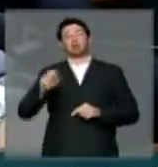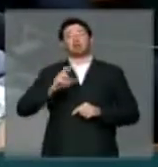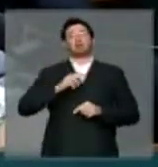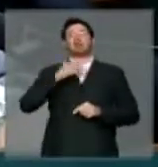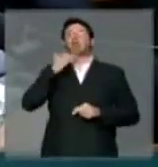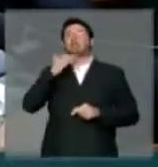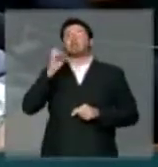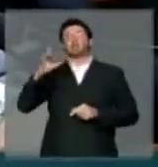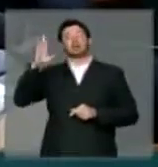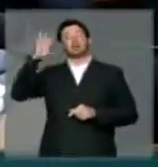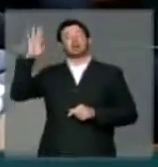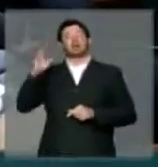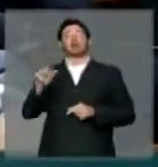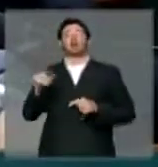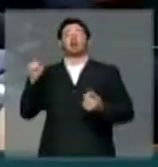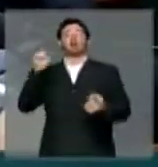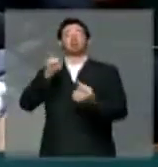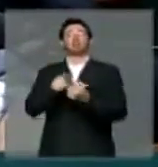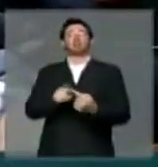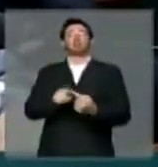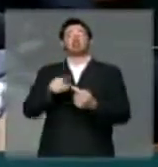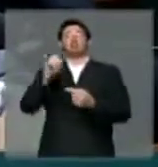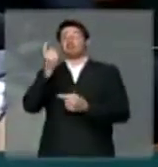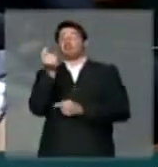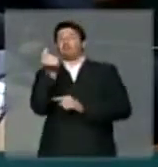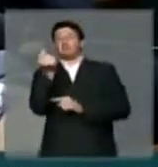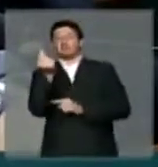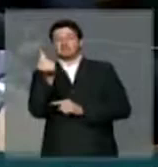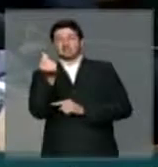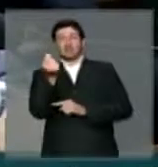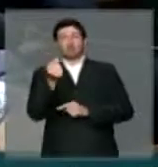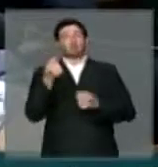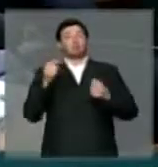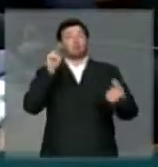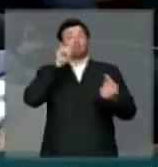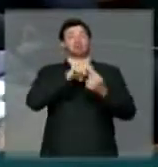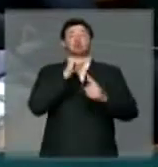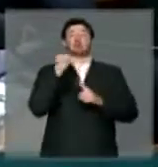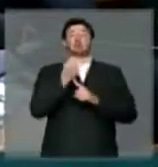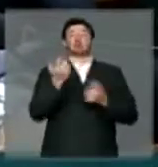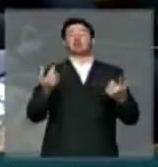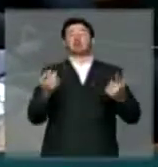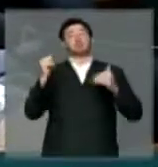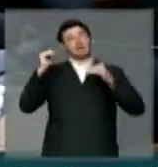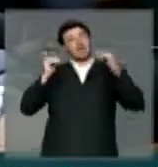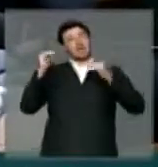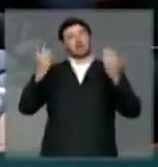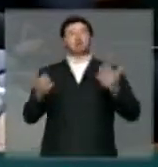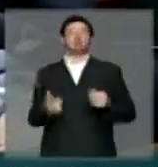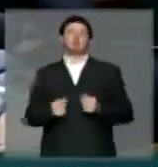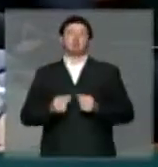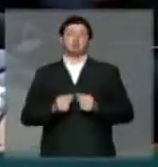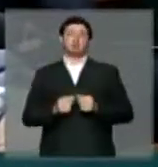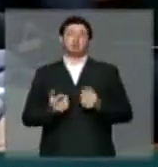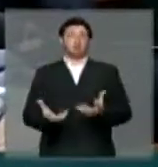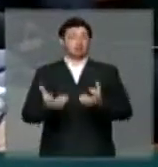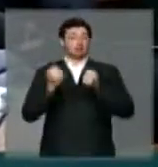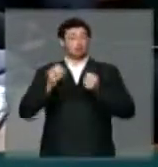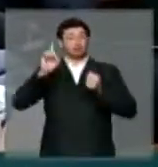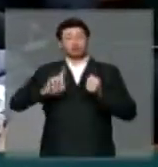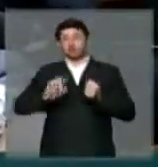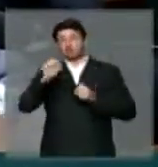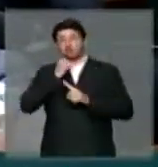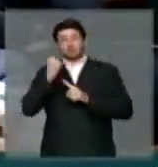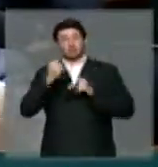metas fiscais. É preciso articular e equilibrar metas fiscais com metas sociais, no sentido de atender aos direitos